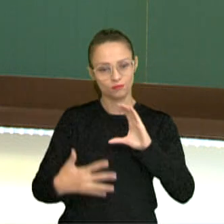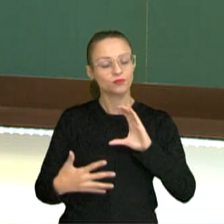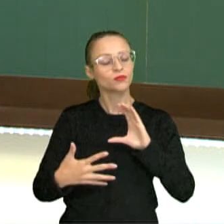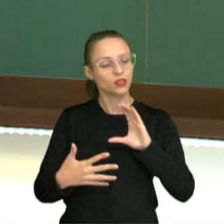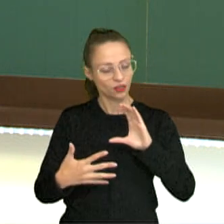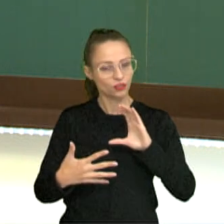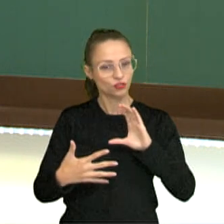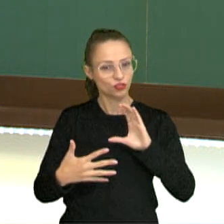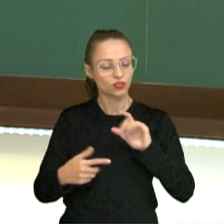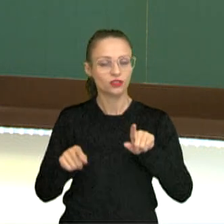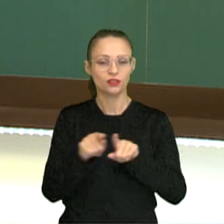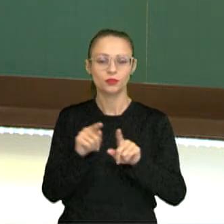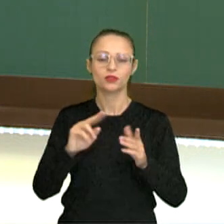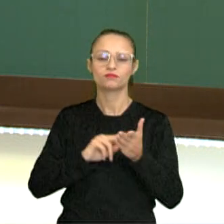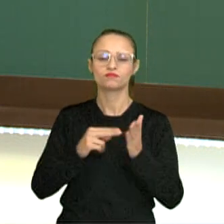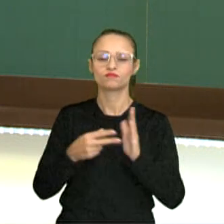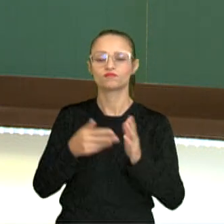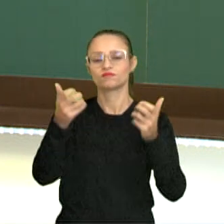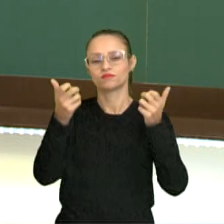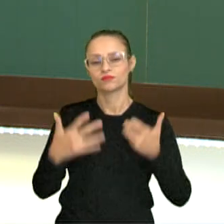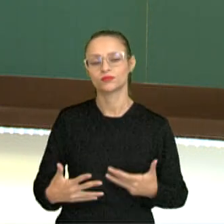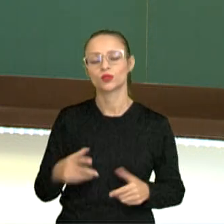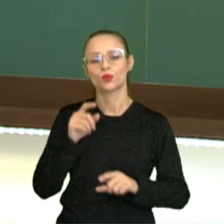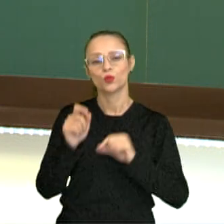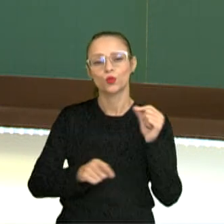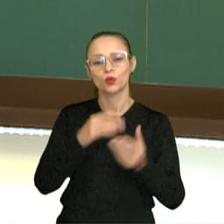características e definições de